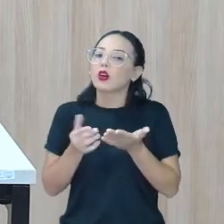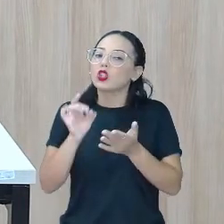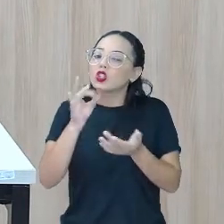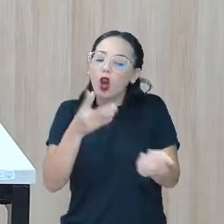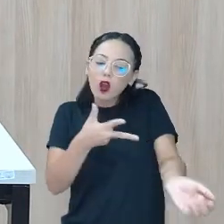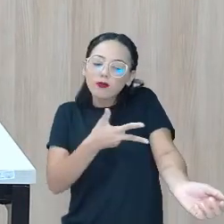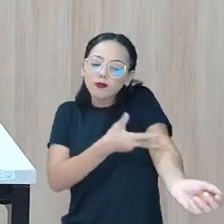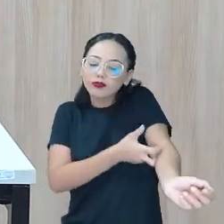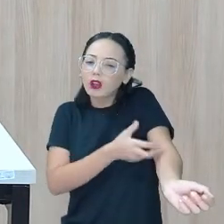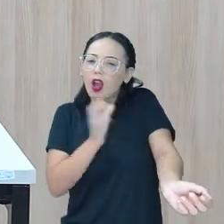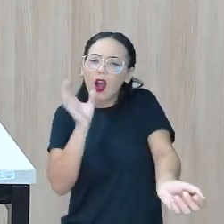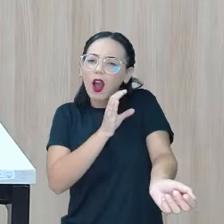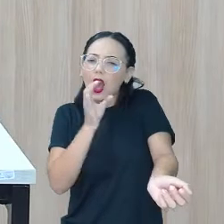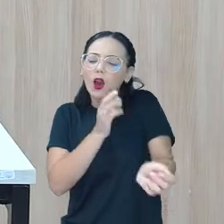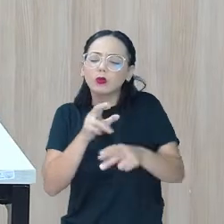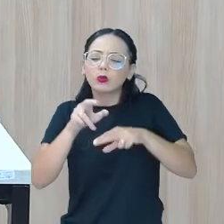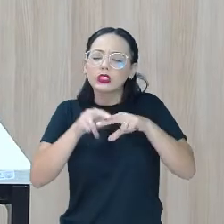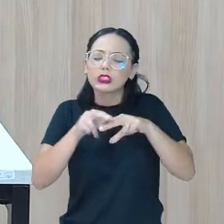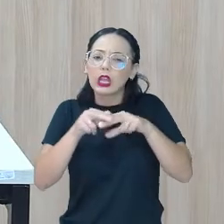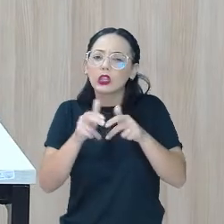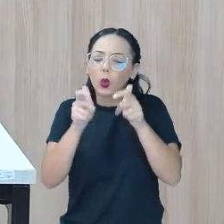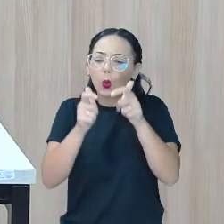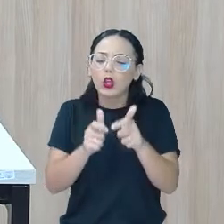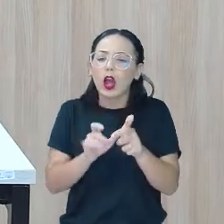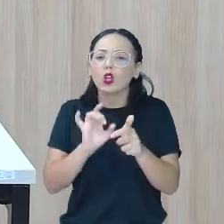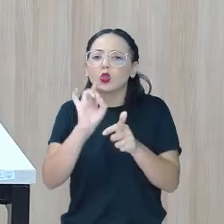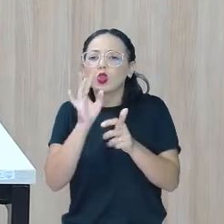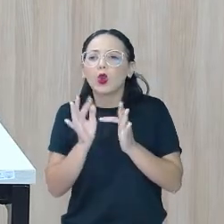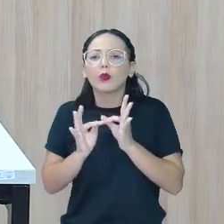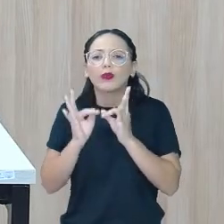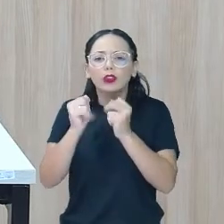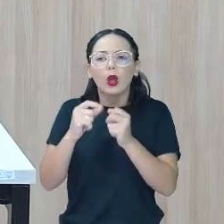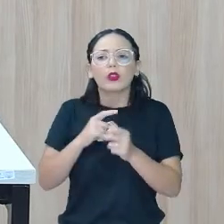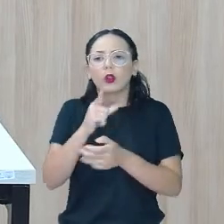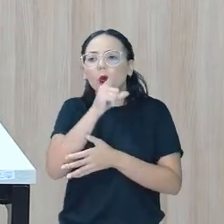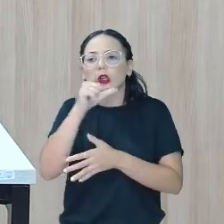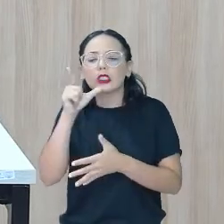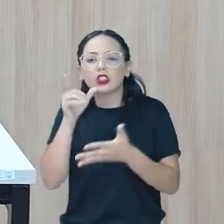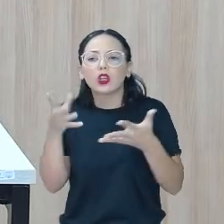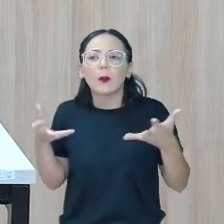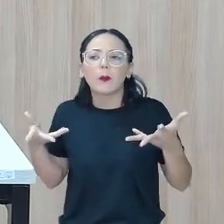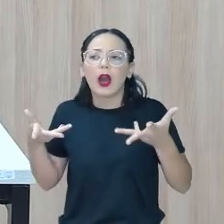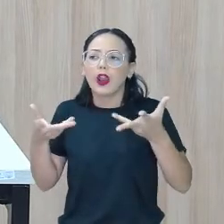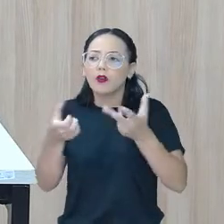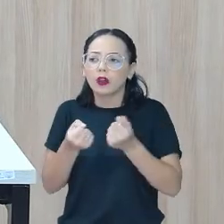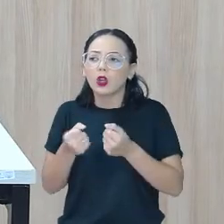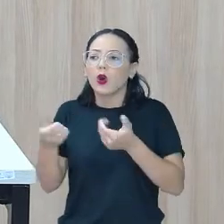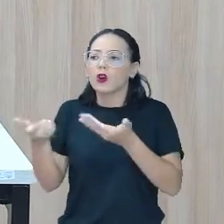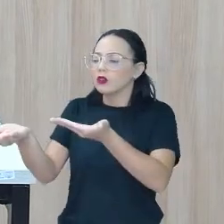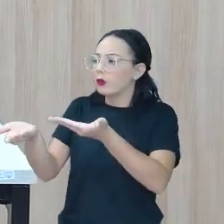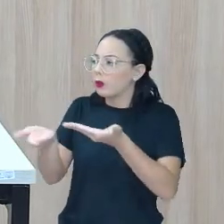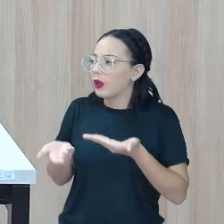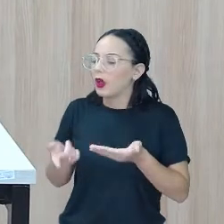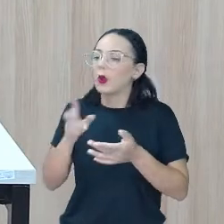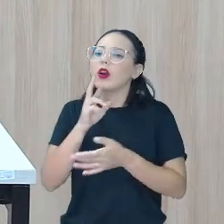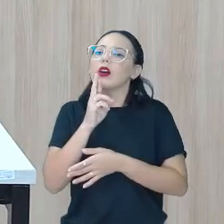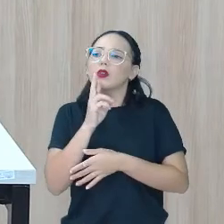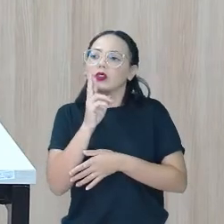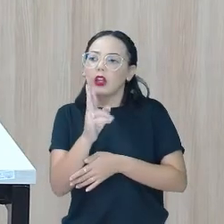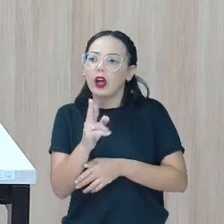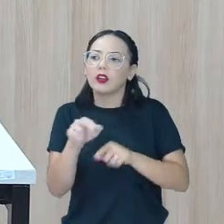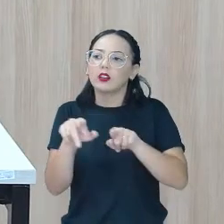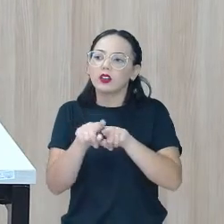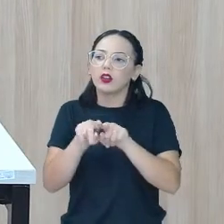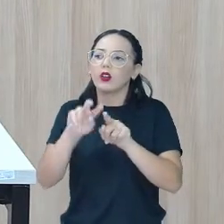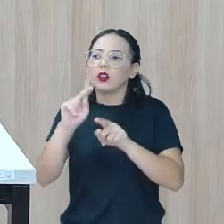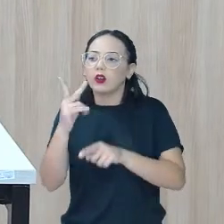só da agulha, vai sentar lá no lugar, né? No final tem um lanche maravilhoso, vai receber o resultado de um